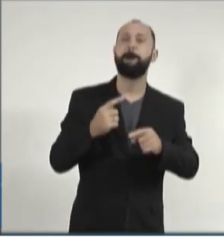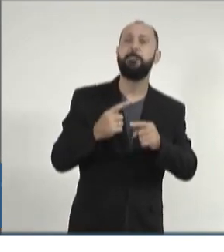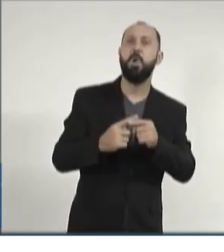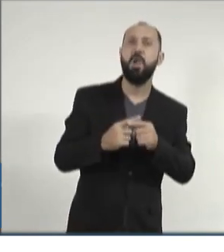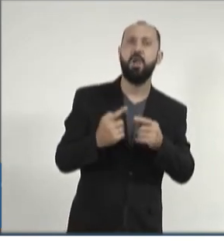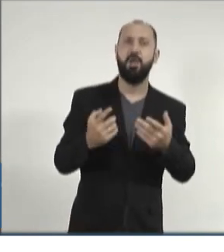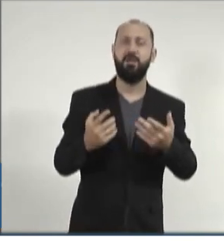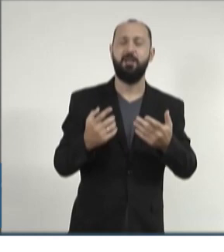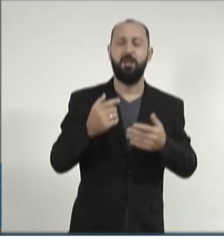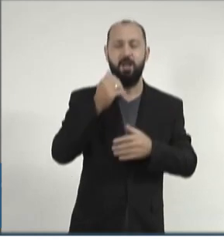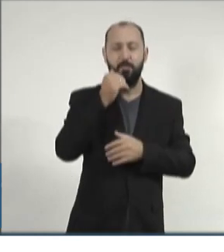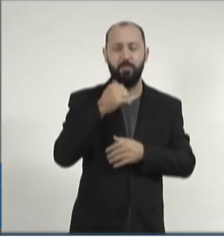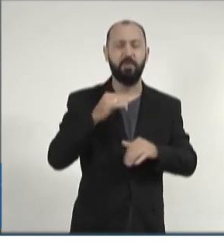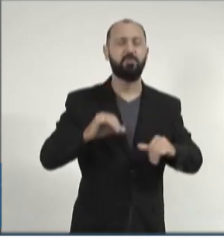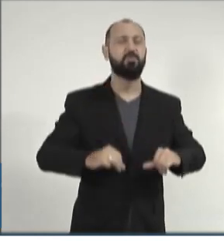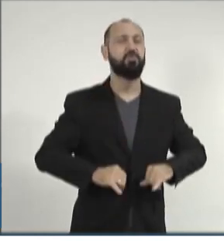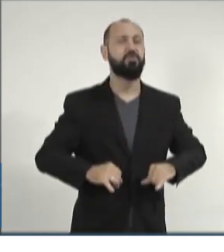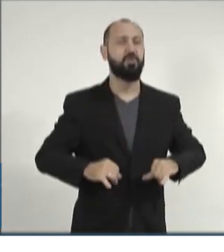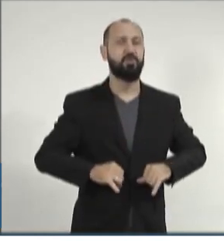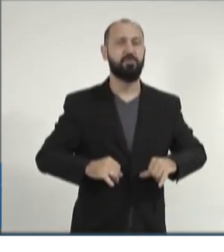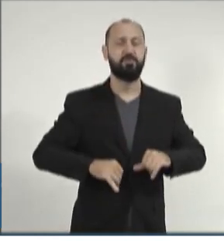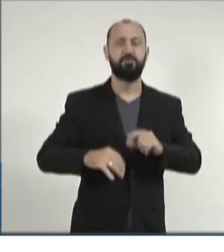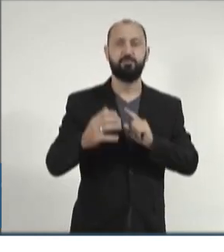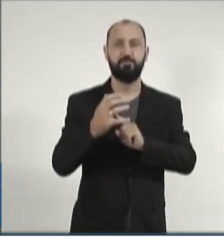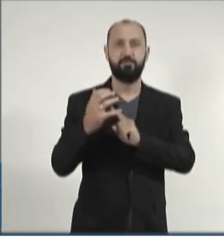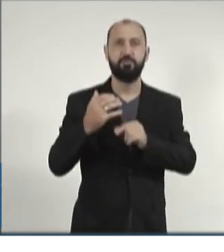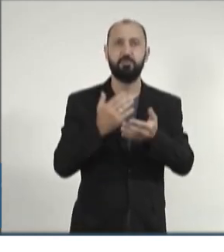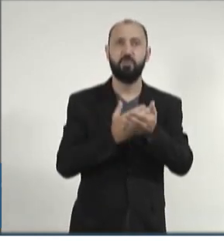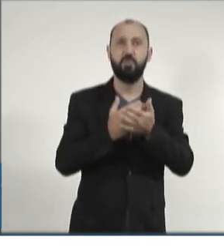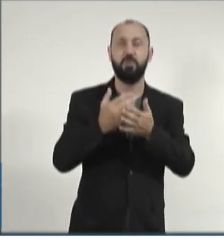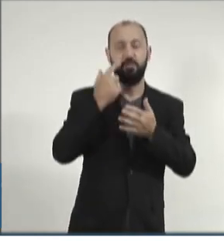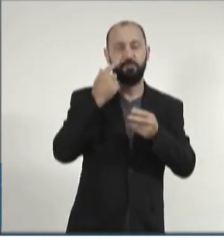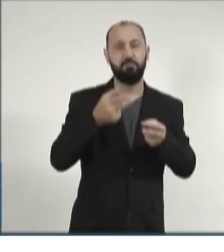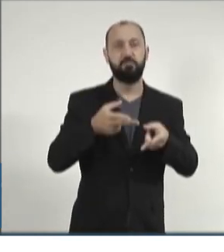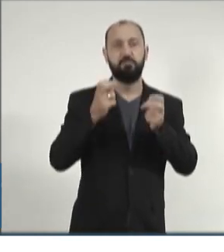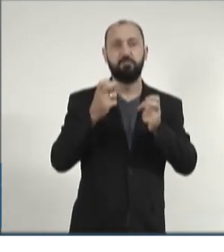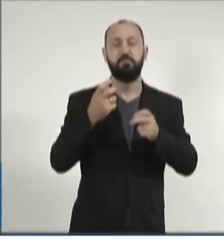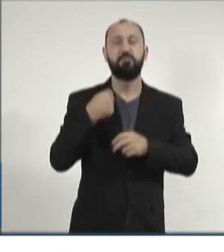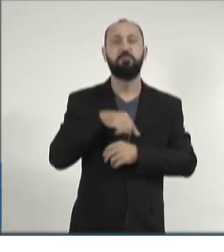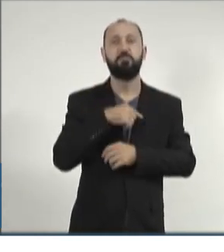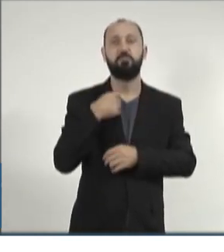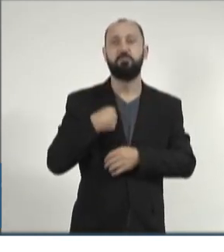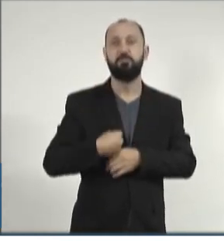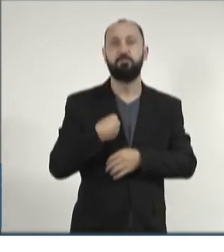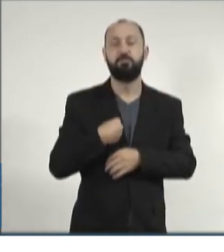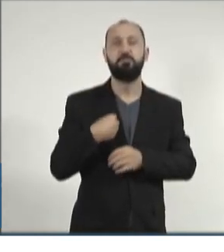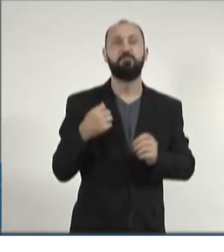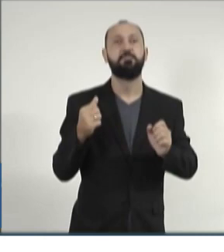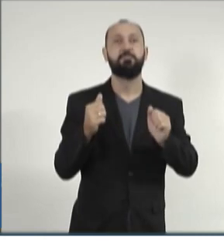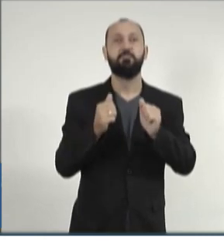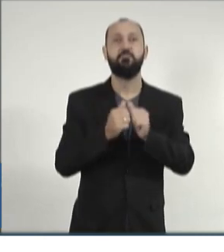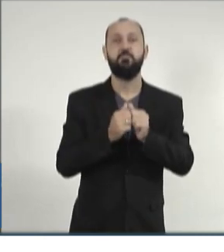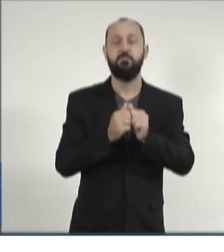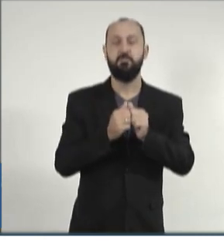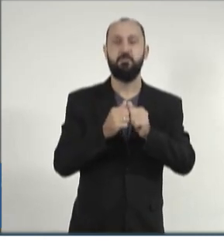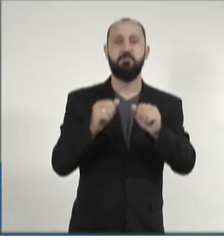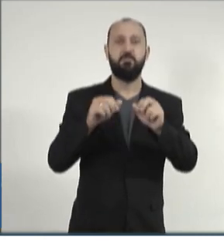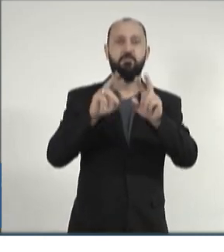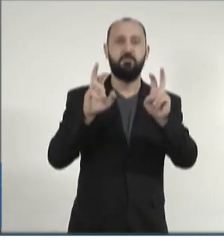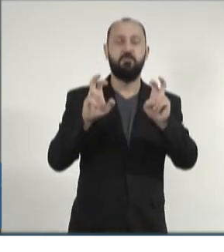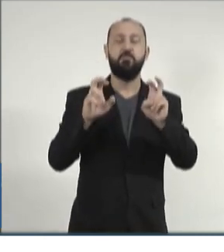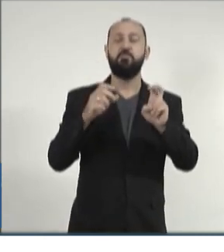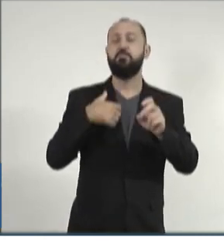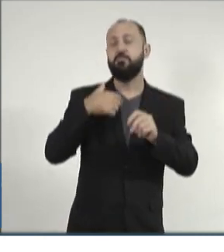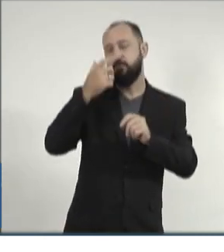que as mulheres sofrem violência. E quando a gente começa a perceber a nossa parcela nesse assunto,